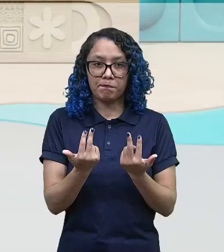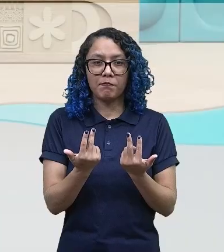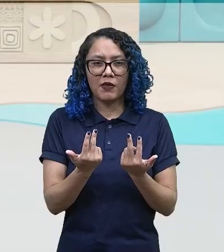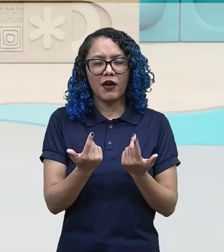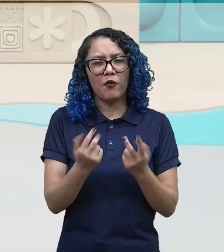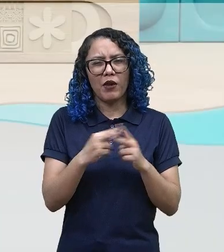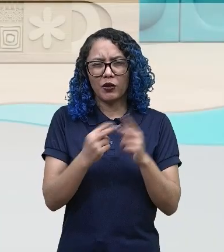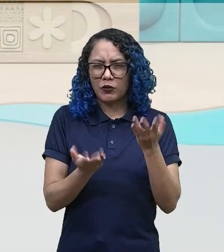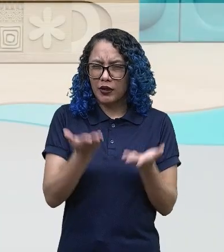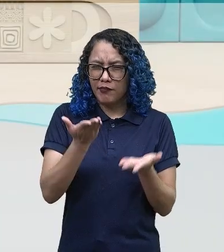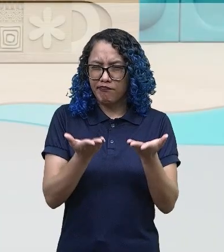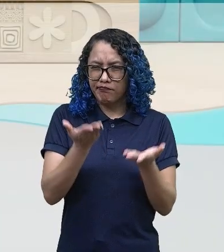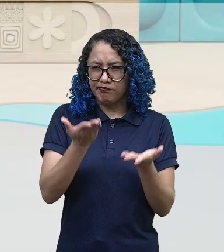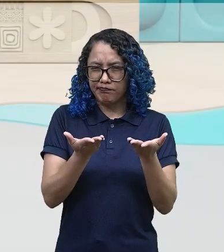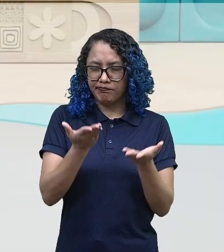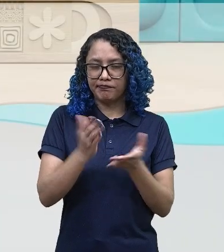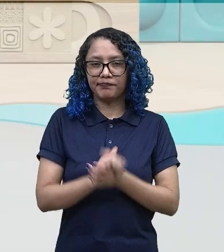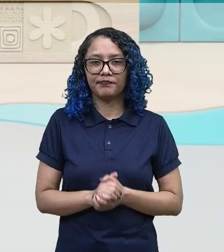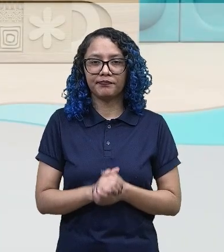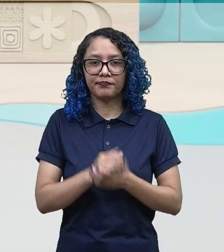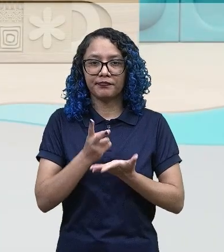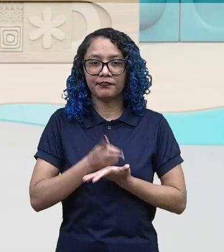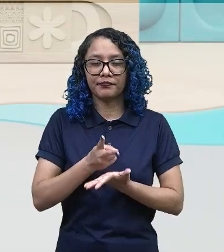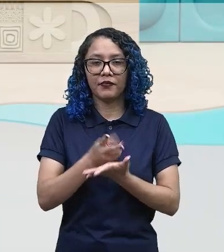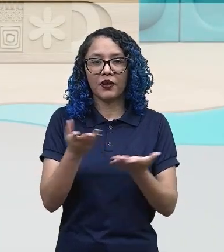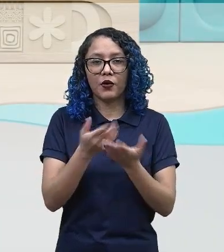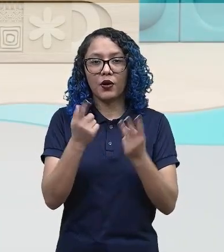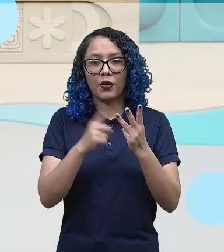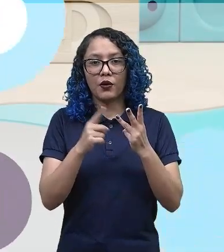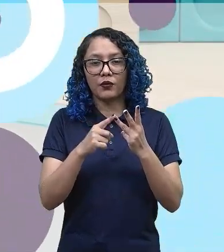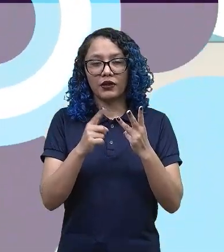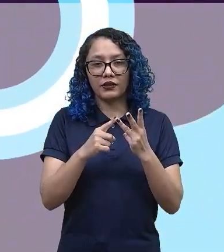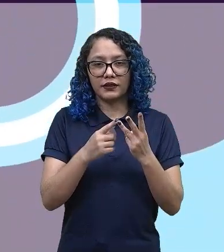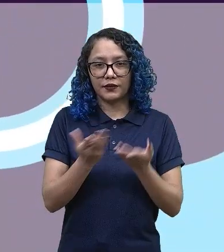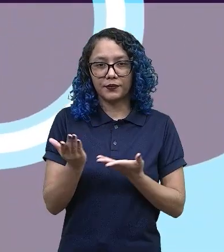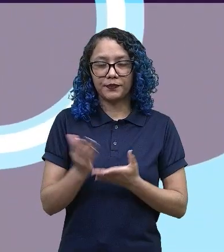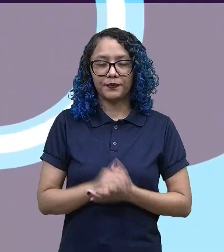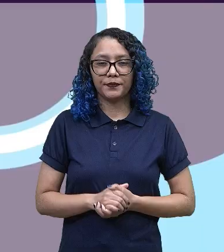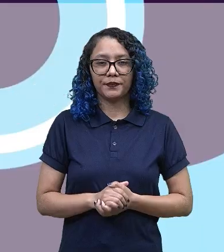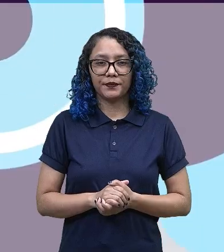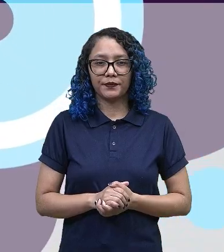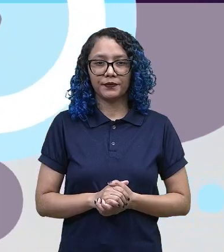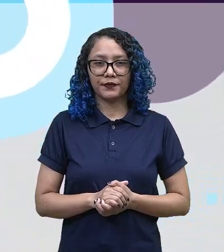mais equilibrada. Vamos agora para o nosso último estilo, vamos lá?